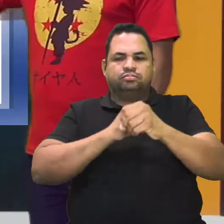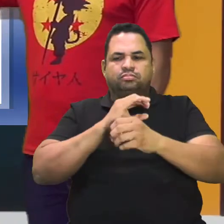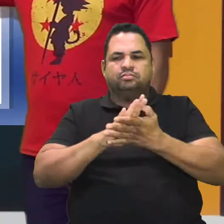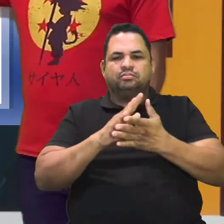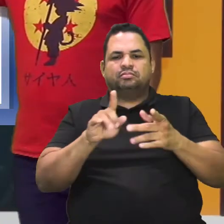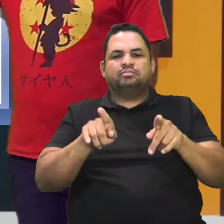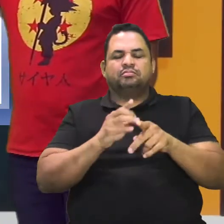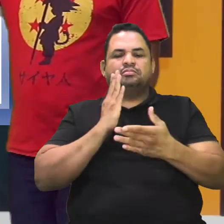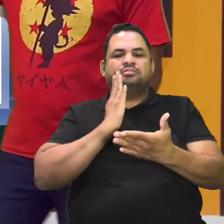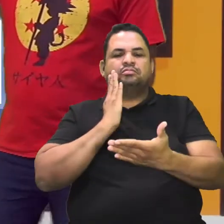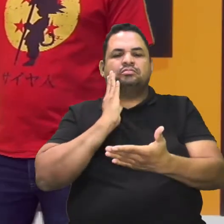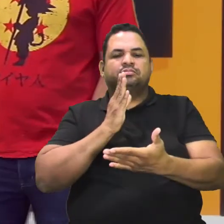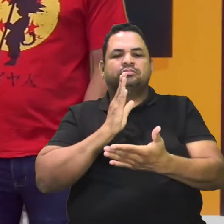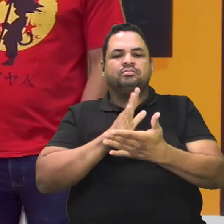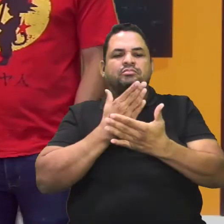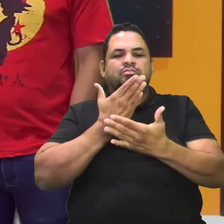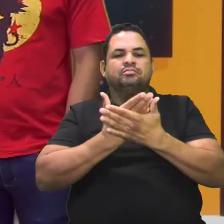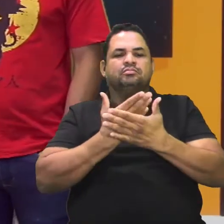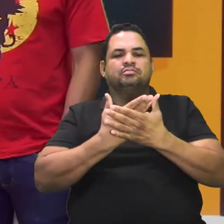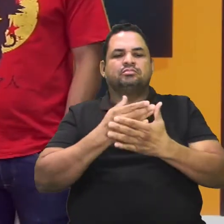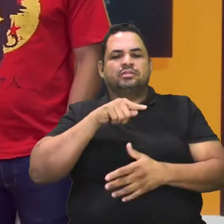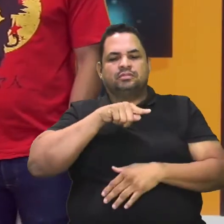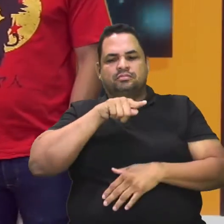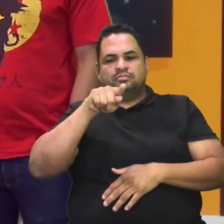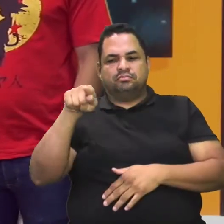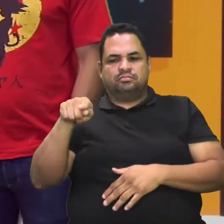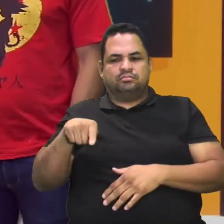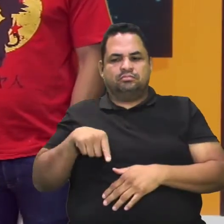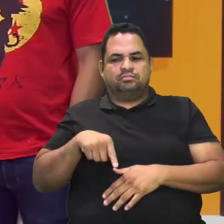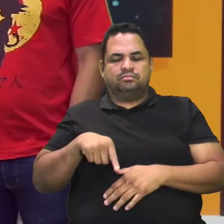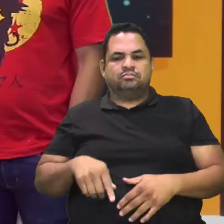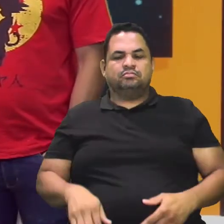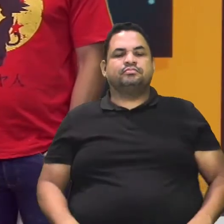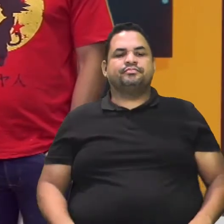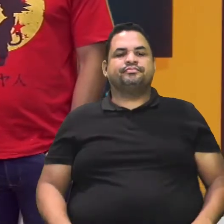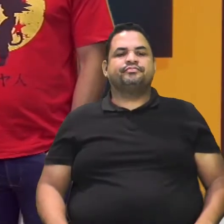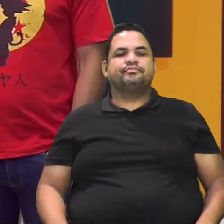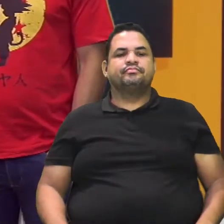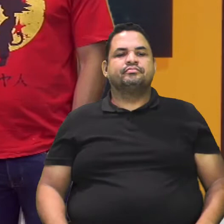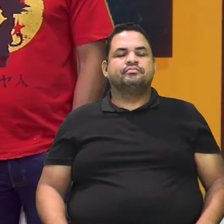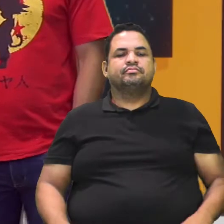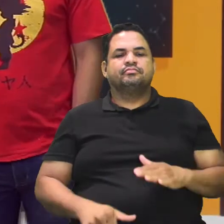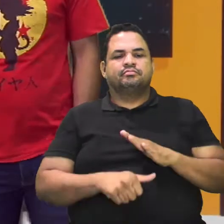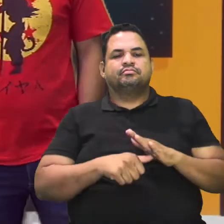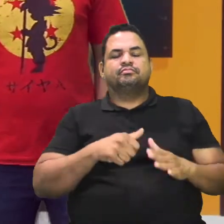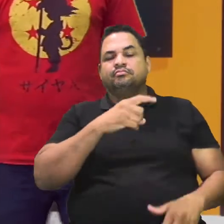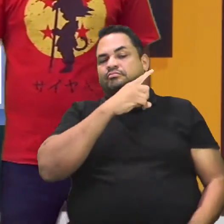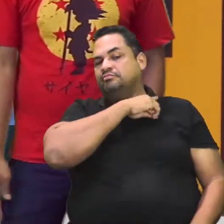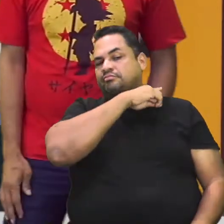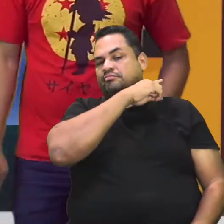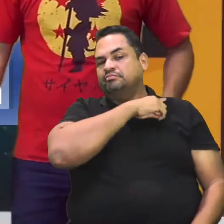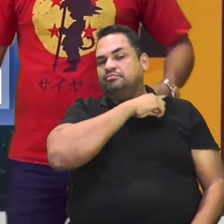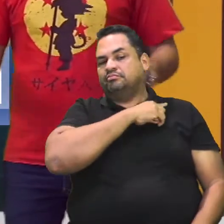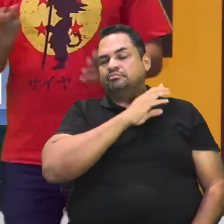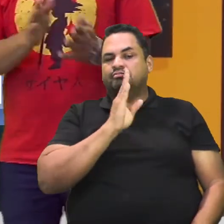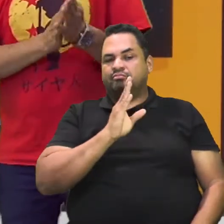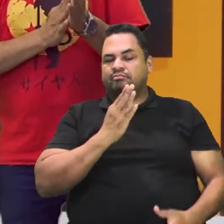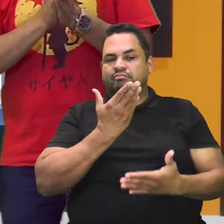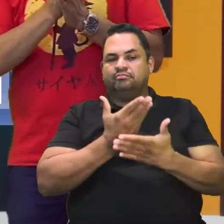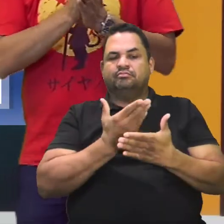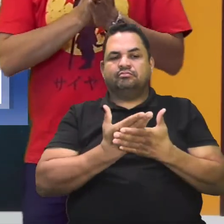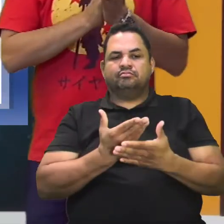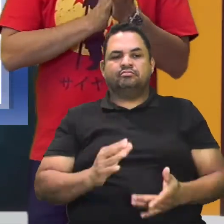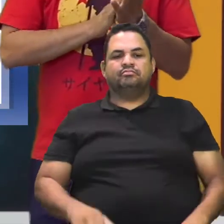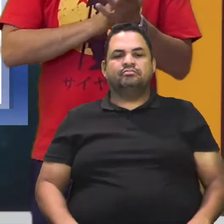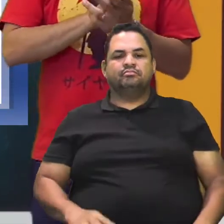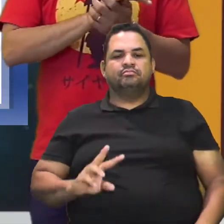Essa daqui eu já estudei, eu lembro que essa daqui, ó. A parábola? Ixi, primeiro ano, né? Grau. Primeiro ano a gente estuda parábola, não é pouco não. E